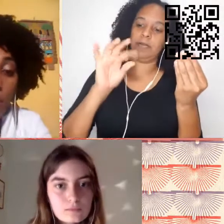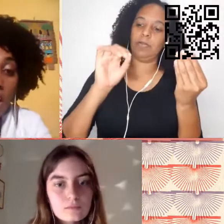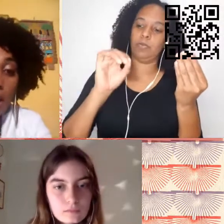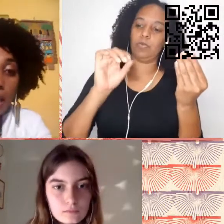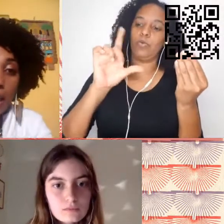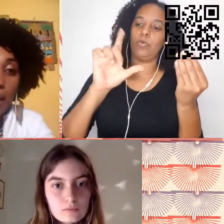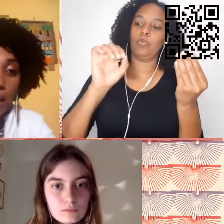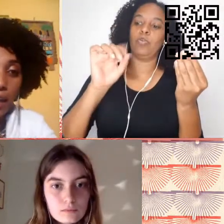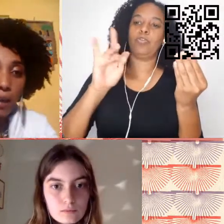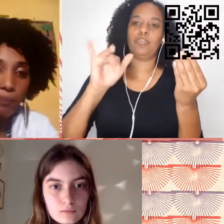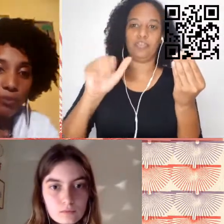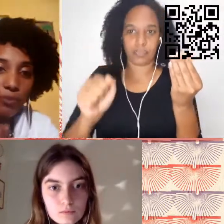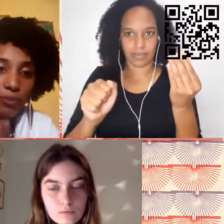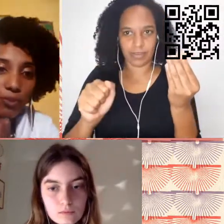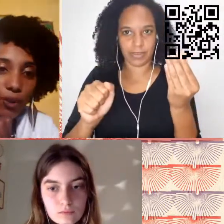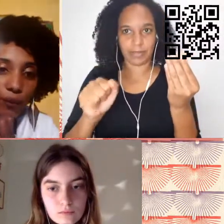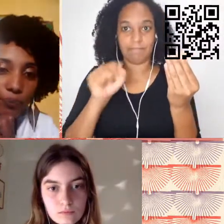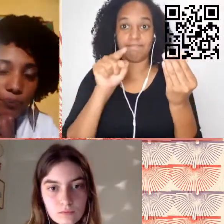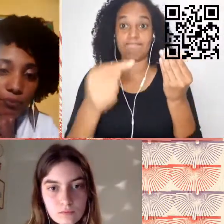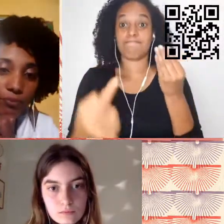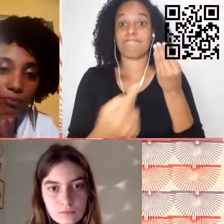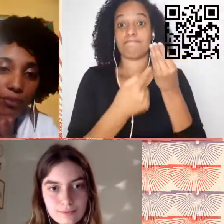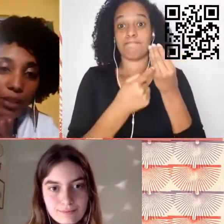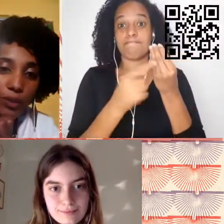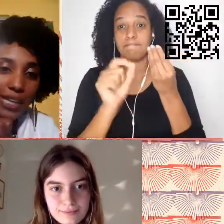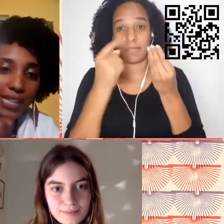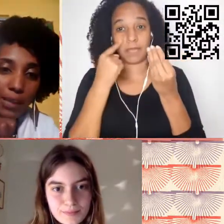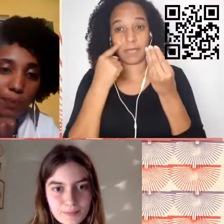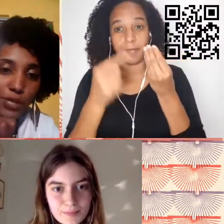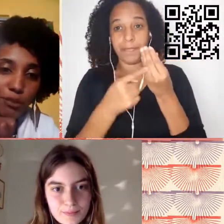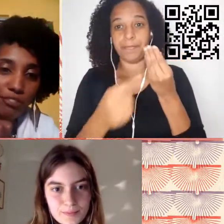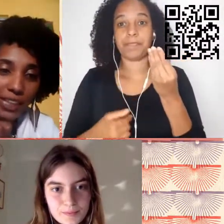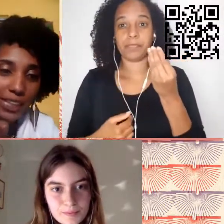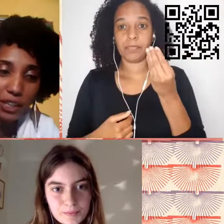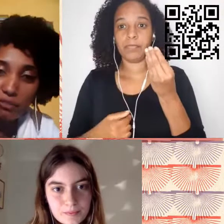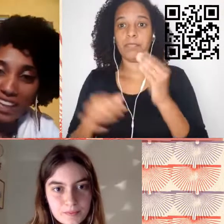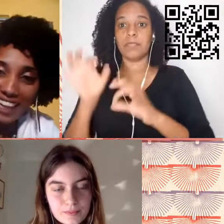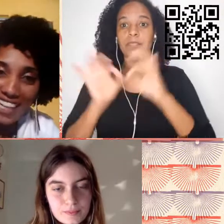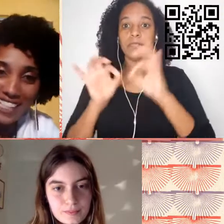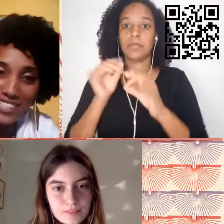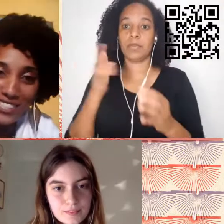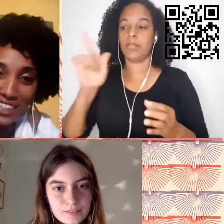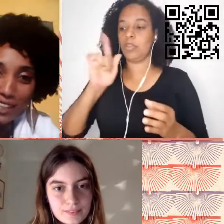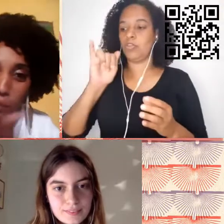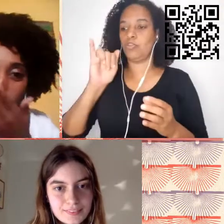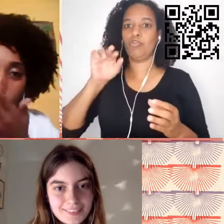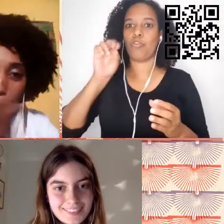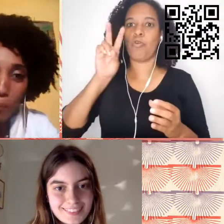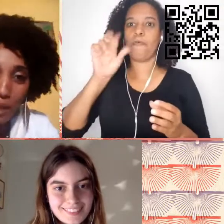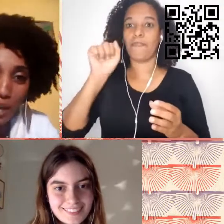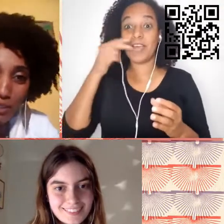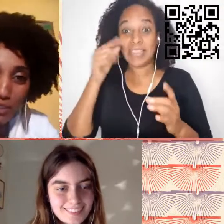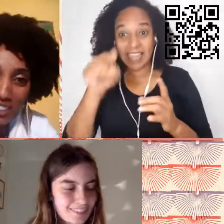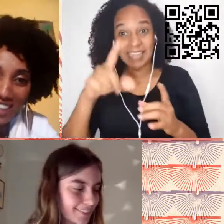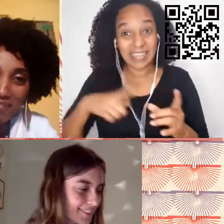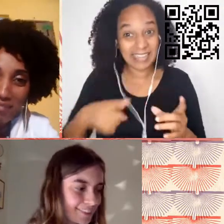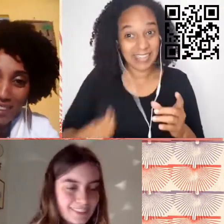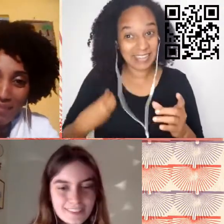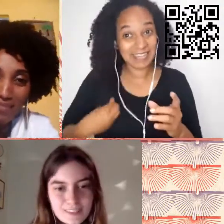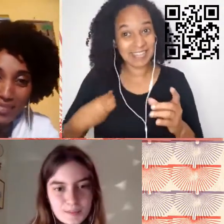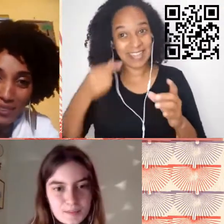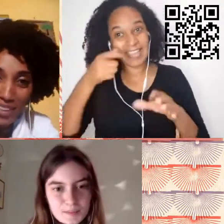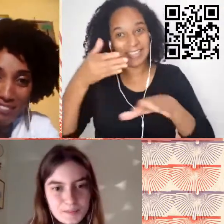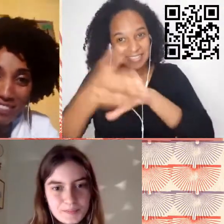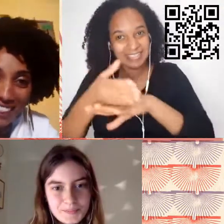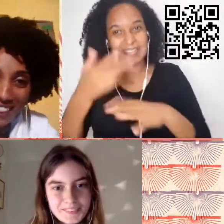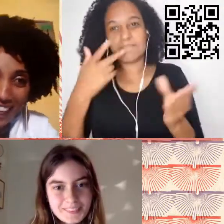Mim, que, ó, organizada para a Giovânia, que eu vi que ela está assistindo. Um beijo, Gê, uma